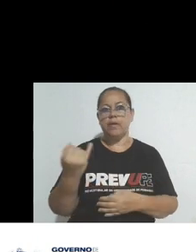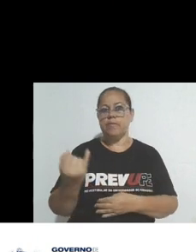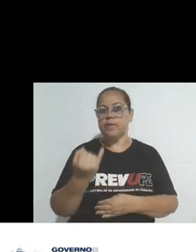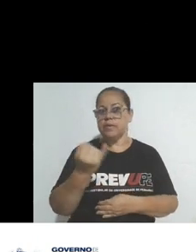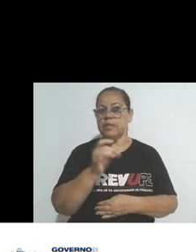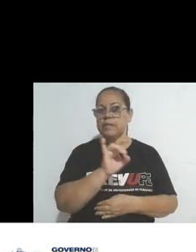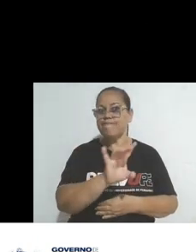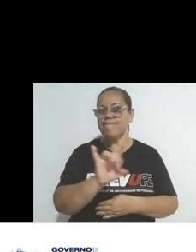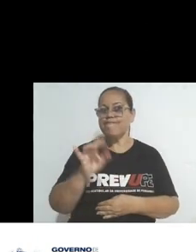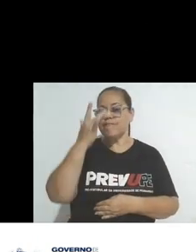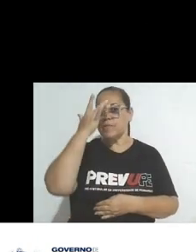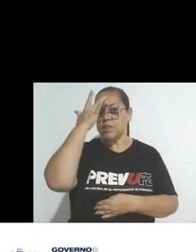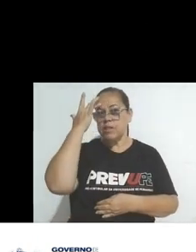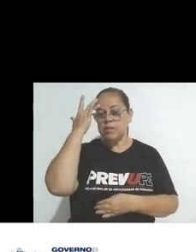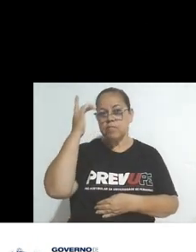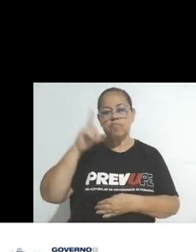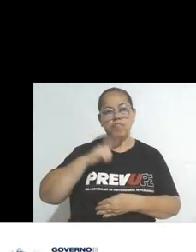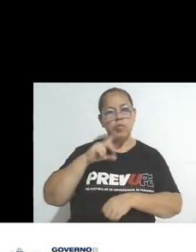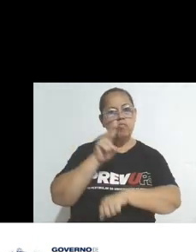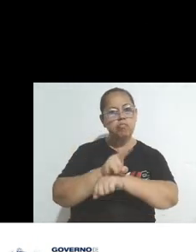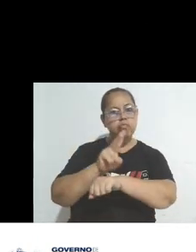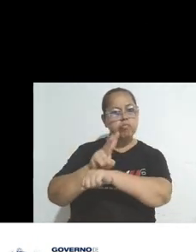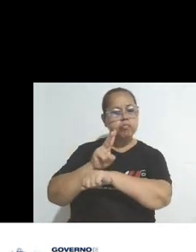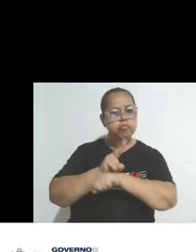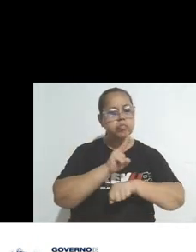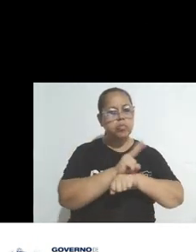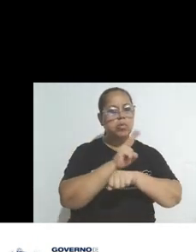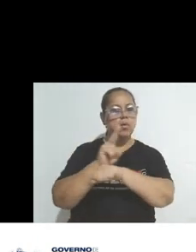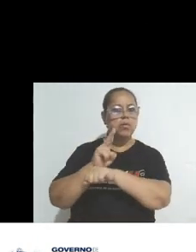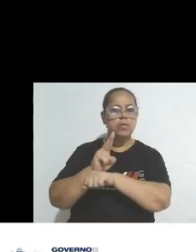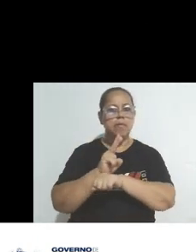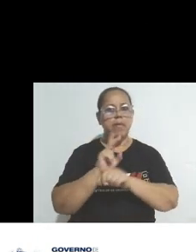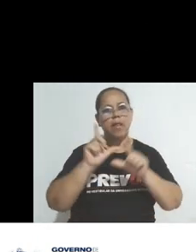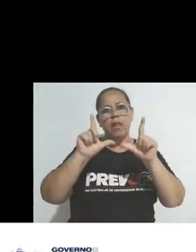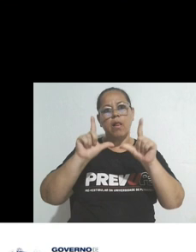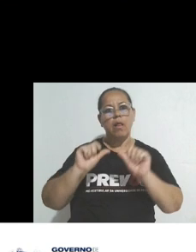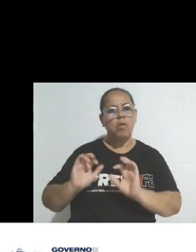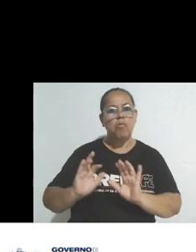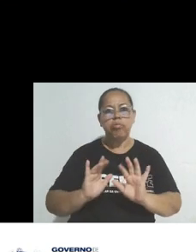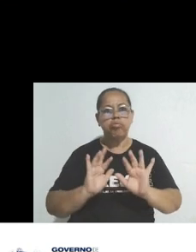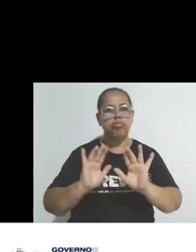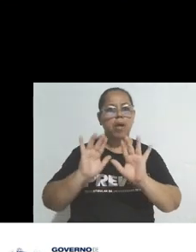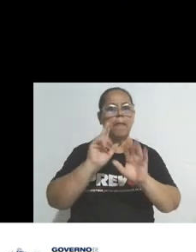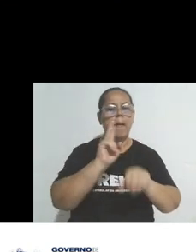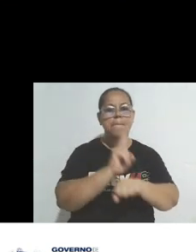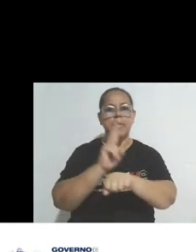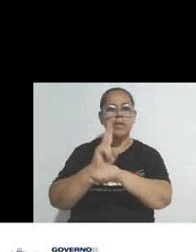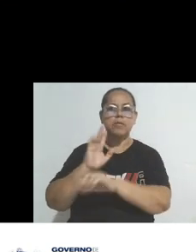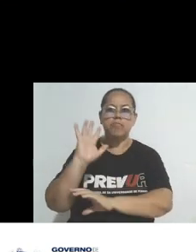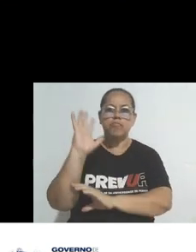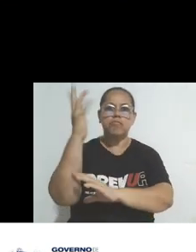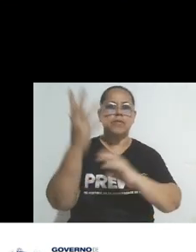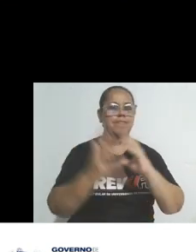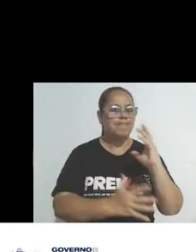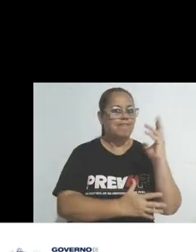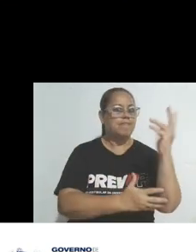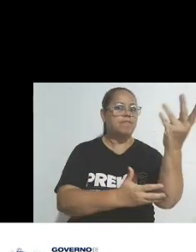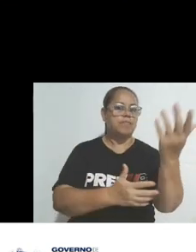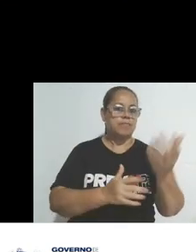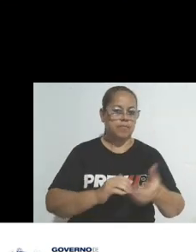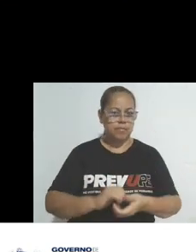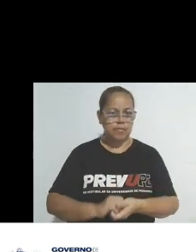cada indivíduo tome medidas para reduzir sua velha de carbono e proteger o meio do ambiente